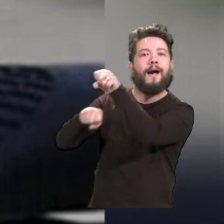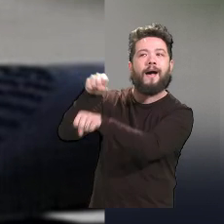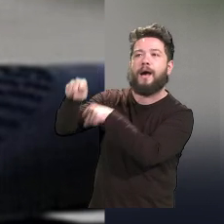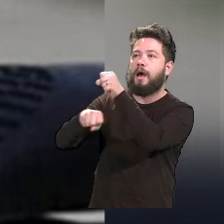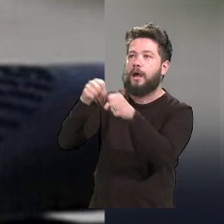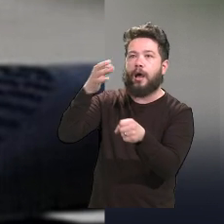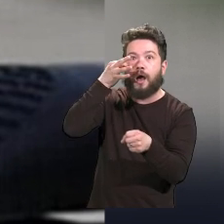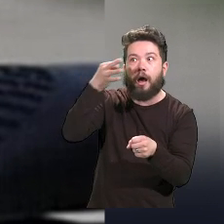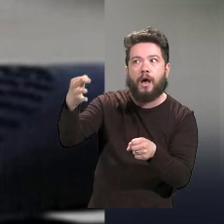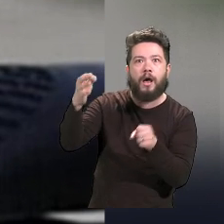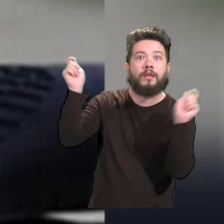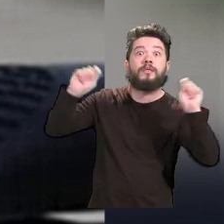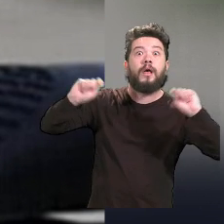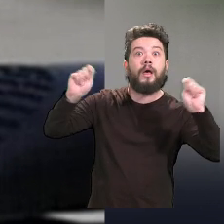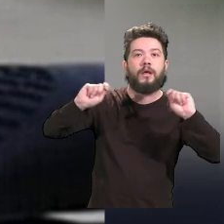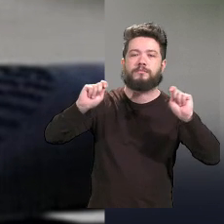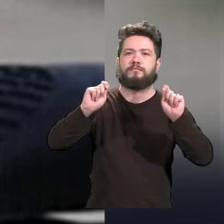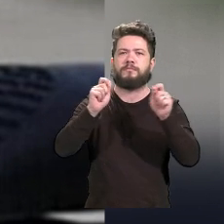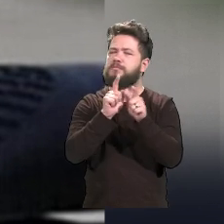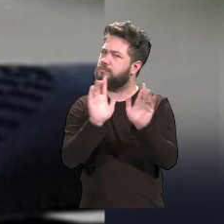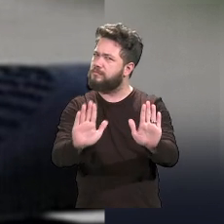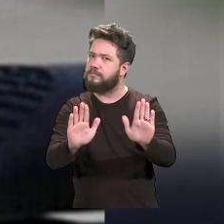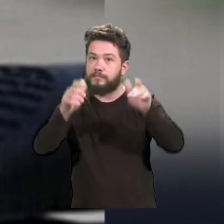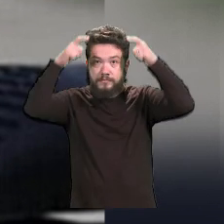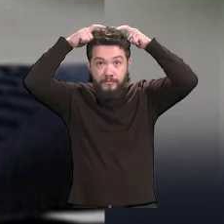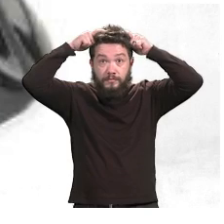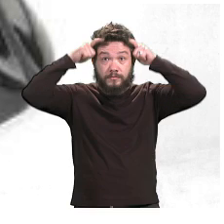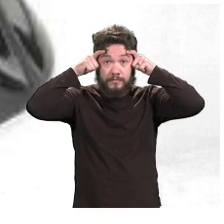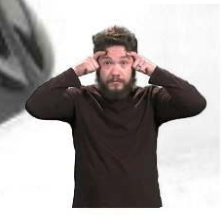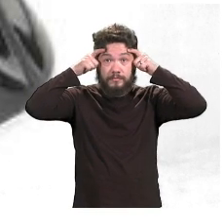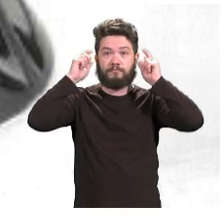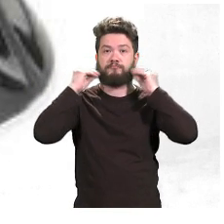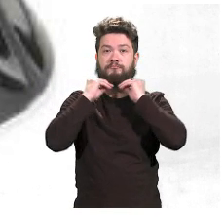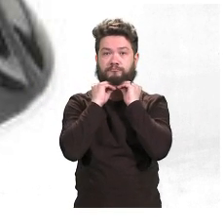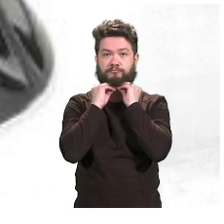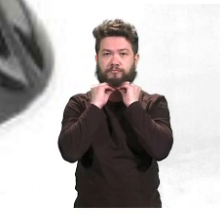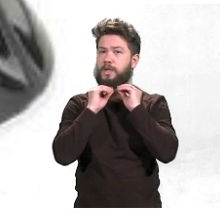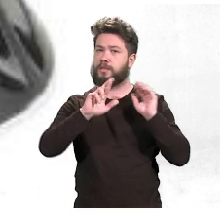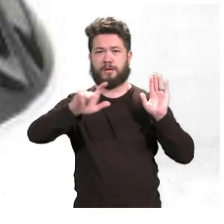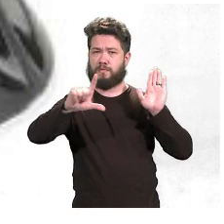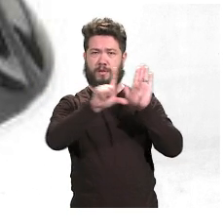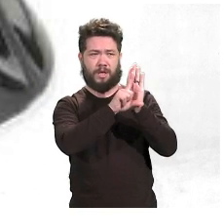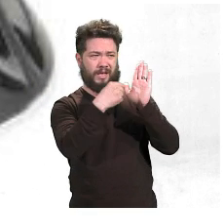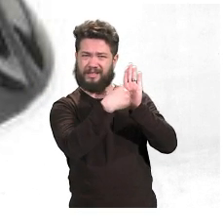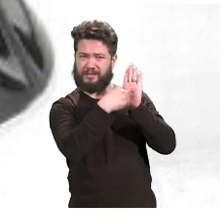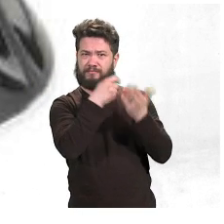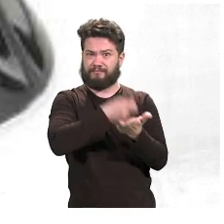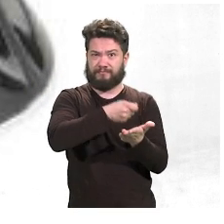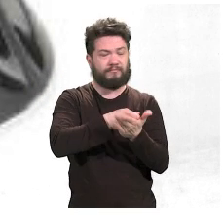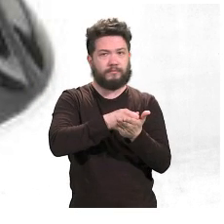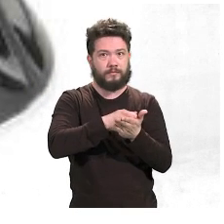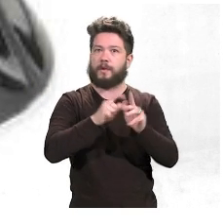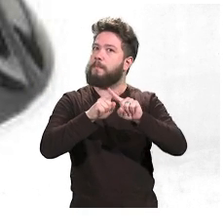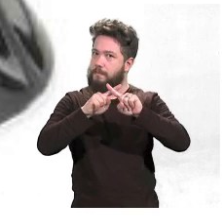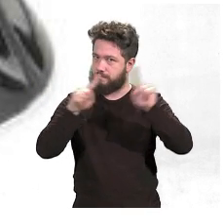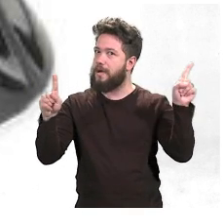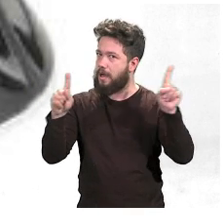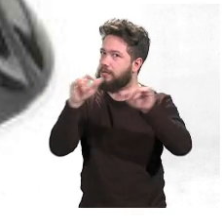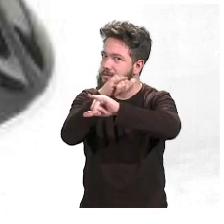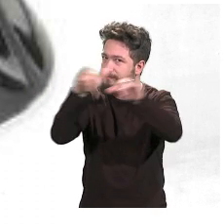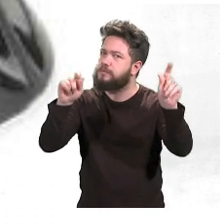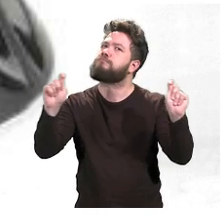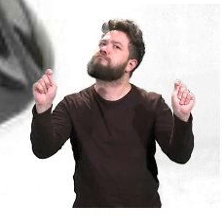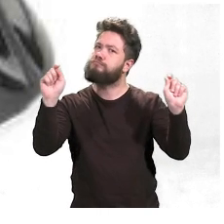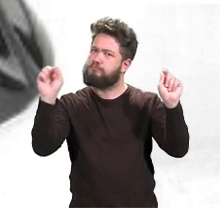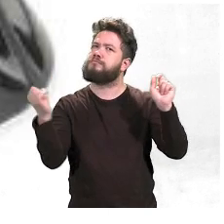trânsito a perceberem com mais facilidade o ciclista. Quanto ao capacete, embora não seja obrigatório por lei,